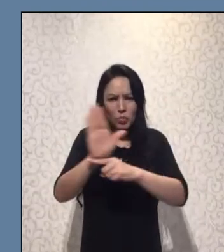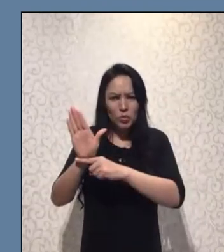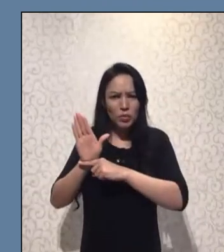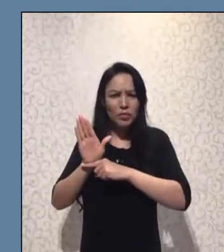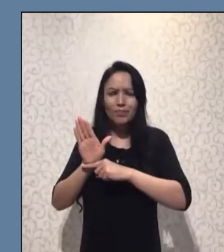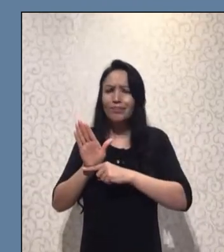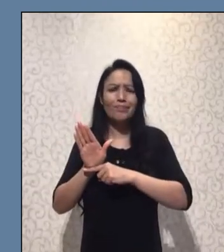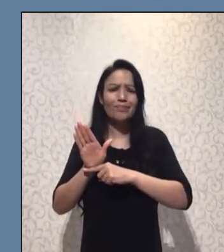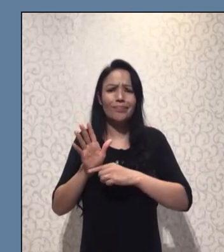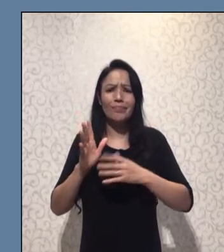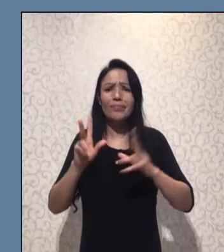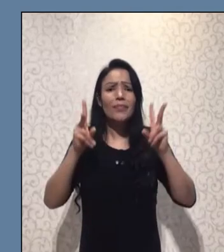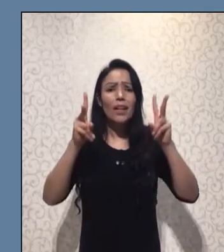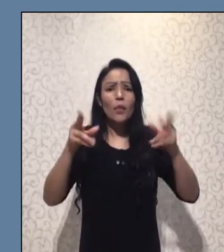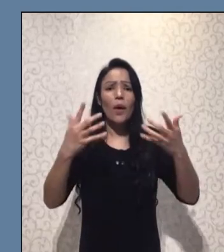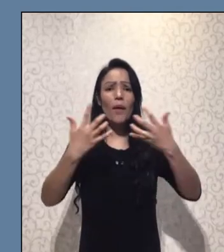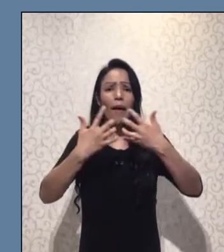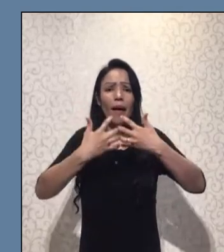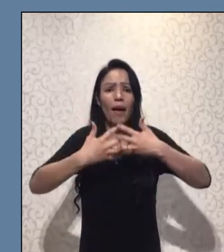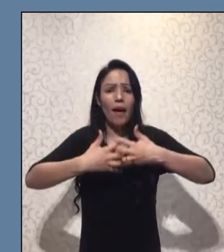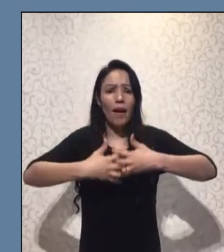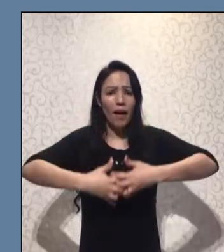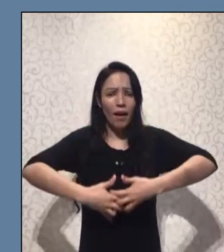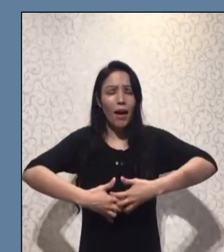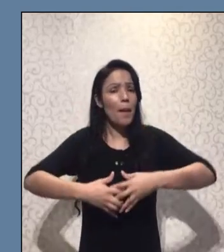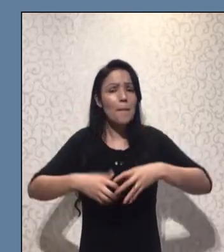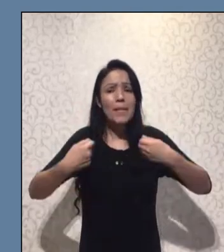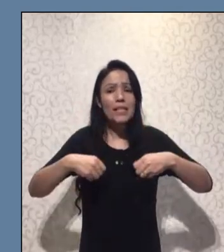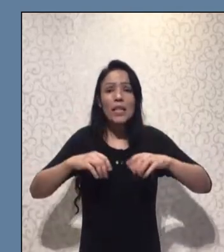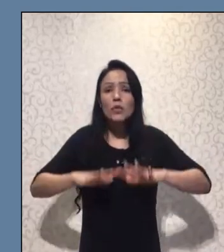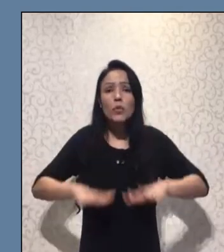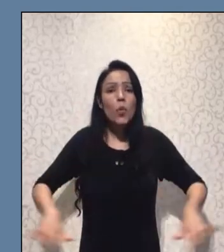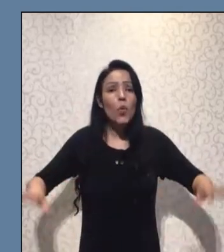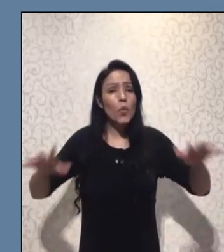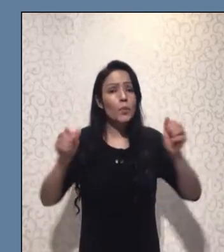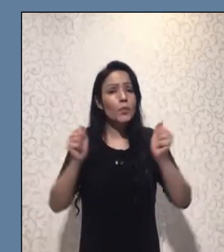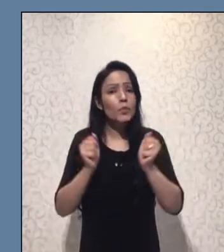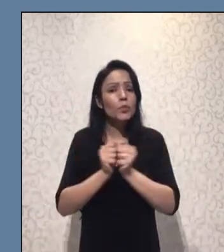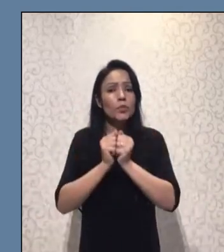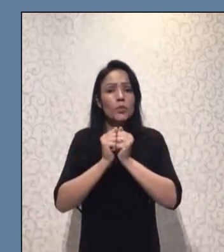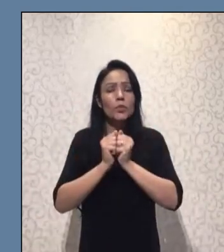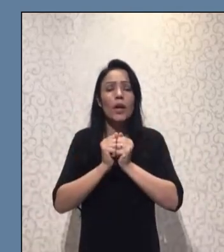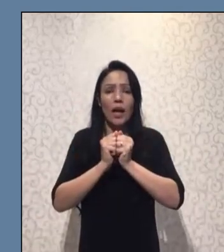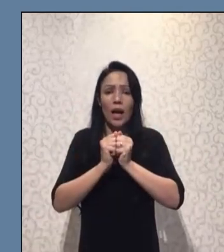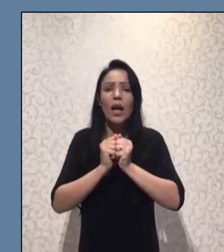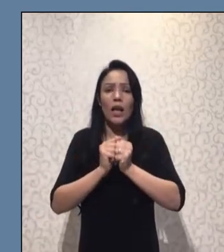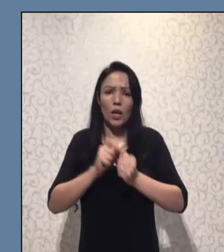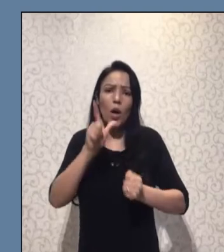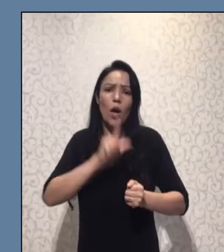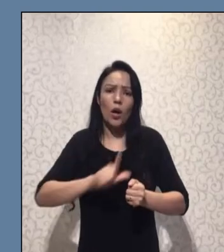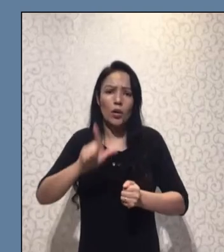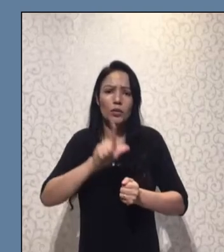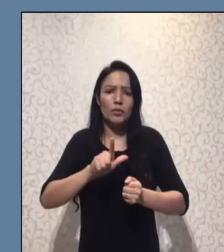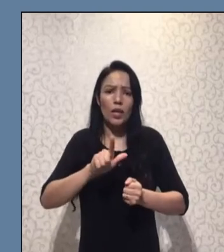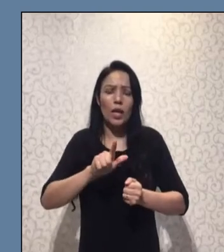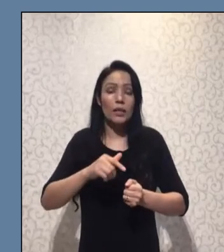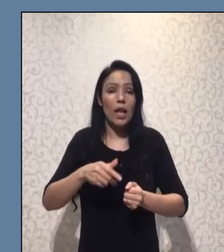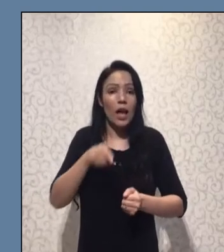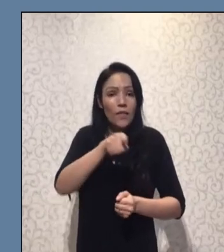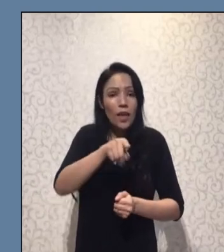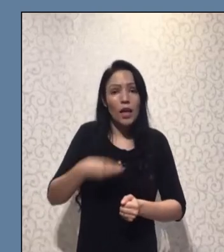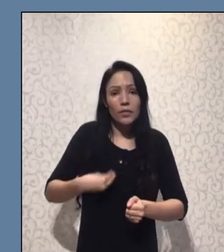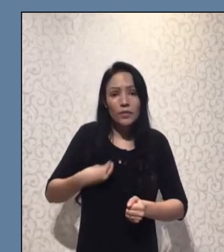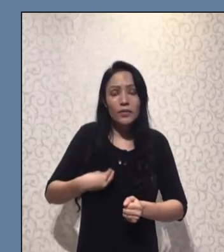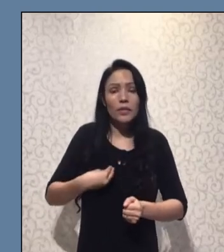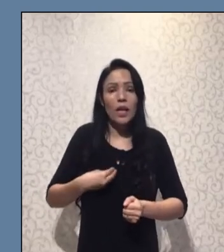É uma engrenagem. É uma engrenagem. É muito eu acho delicado. Que o museu tem que estar presente, tem que estar aberto ao diálogo, tem que fazer o melhor possível, mas